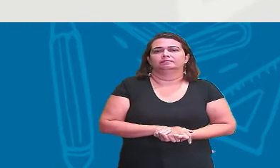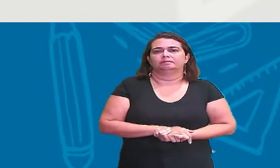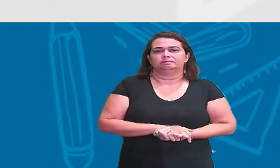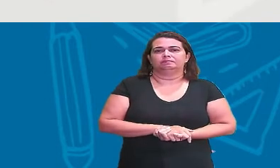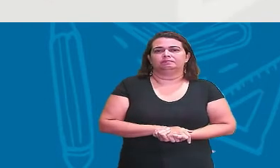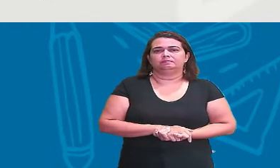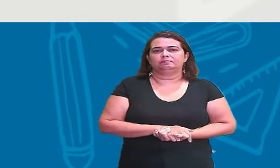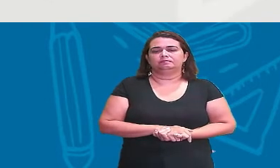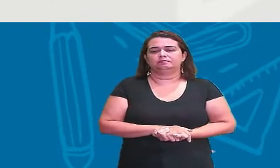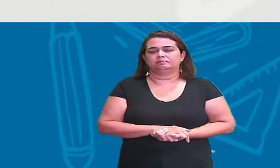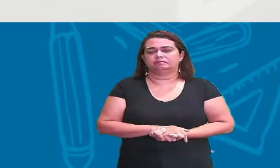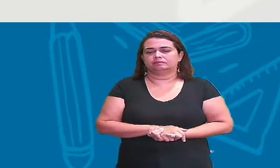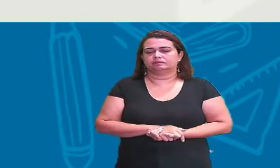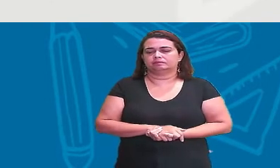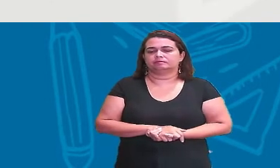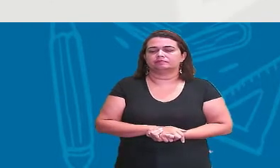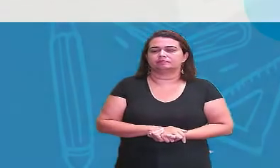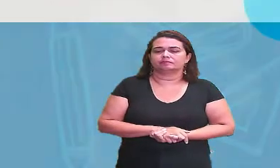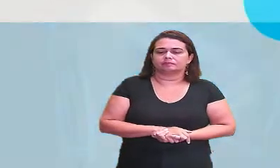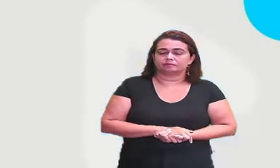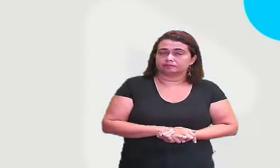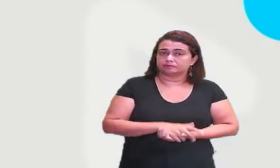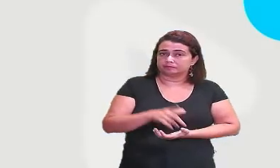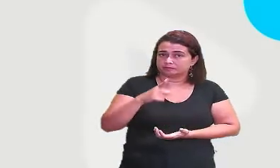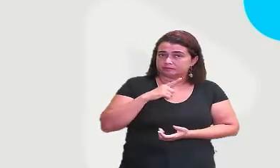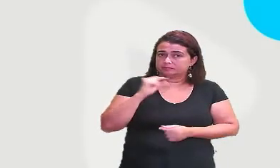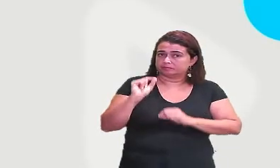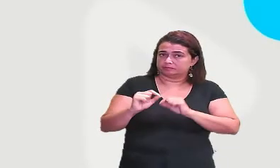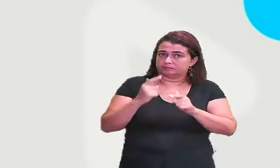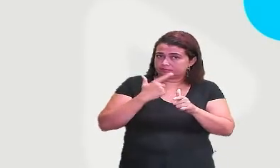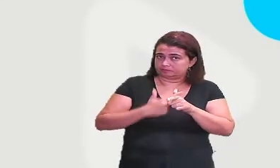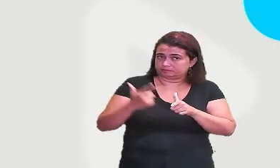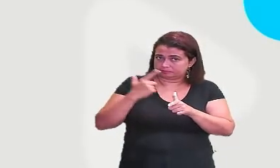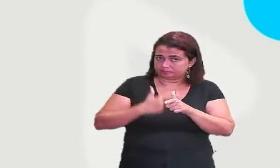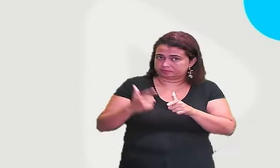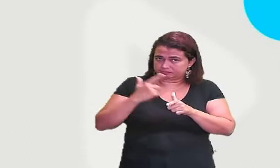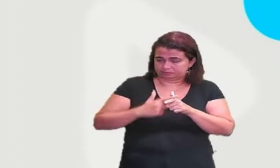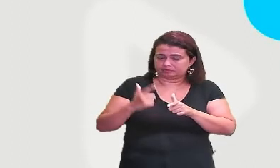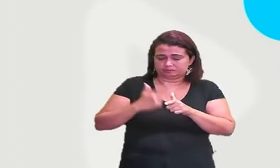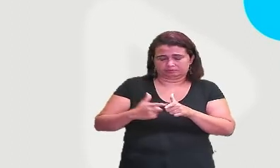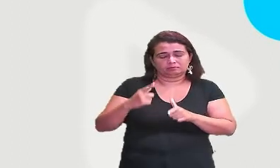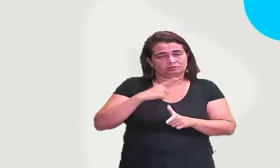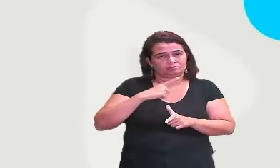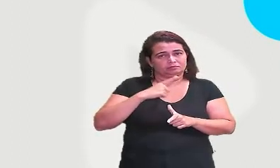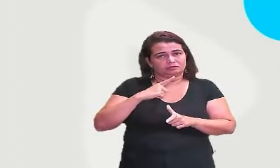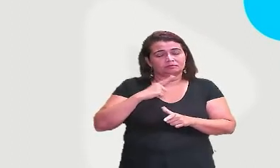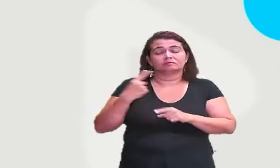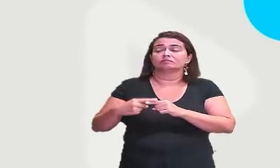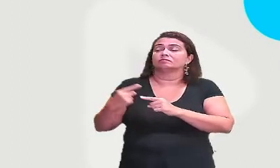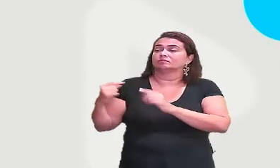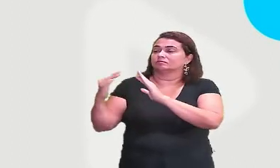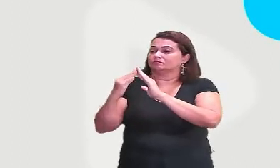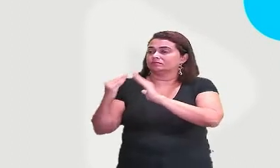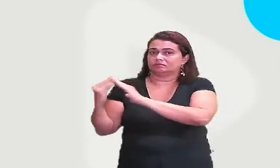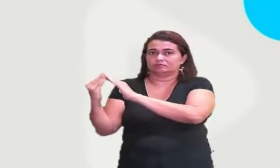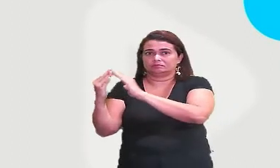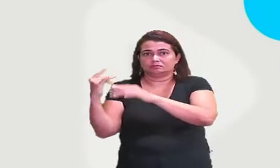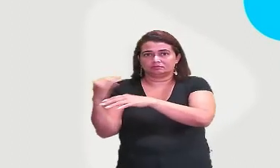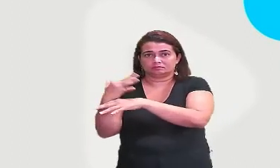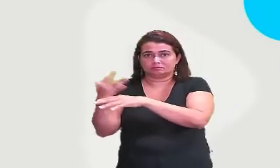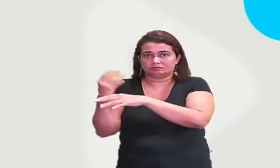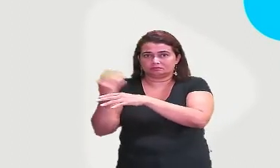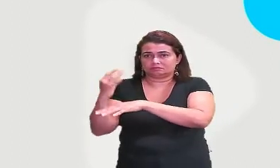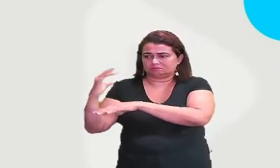só. Alguns problemas surgiram com o crescimento desordenado das cidades e